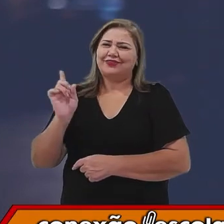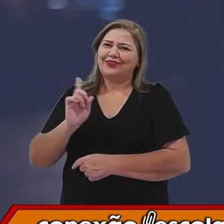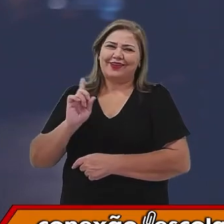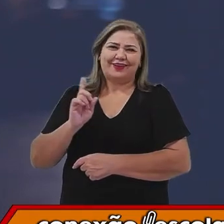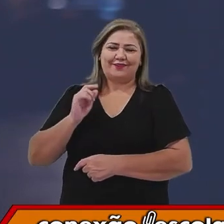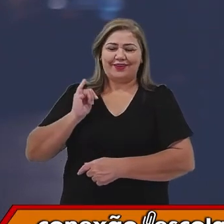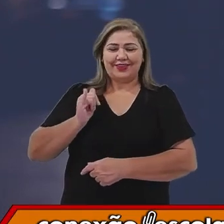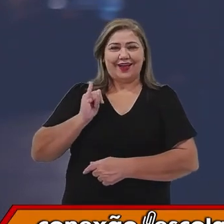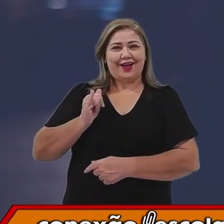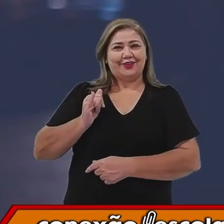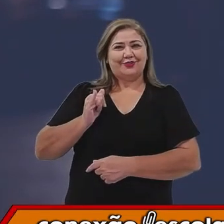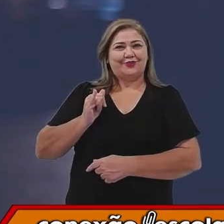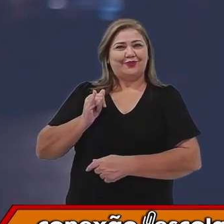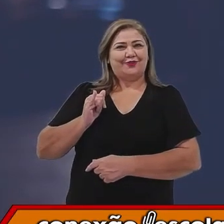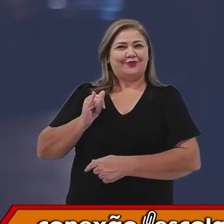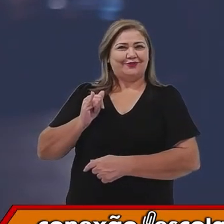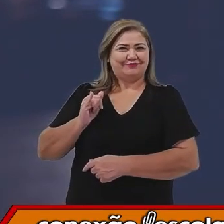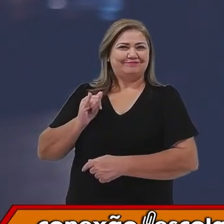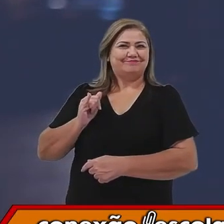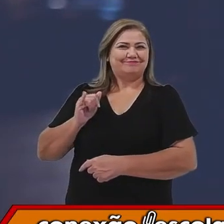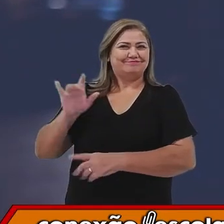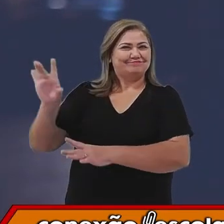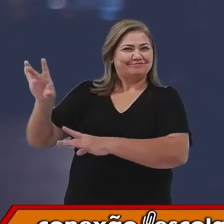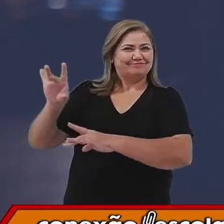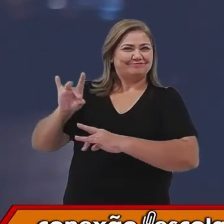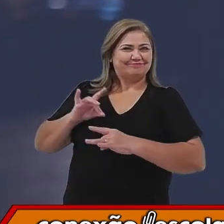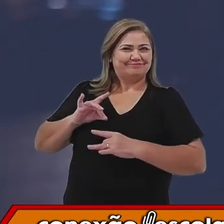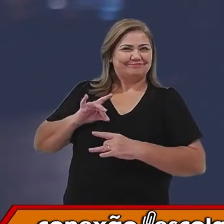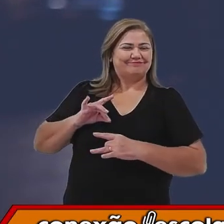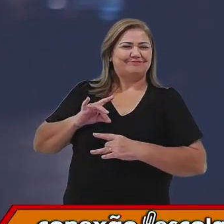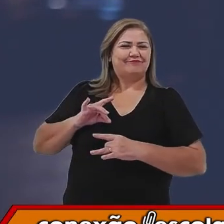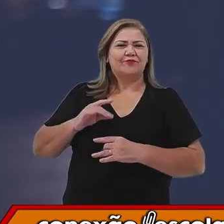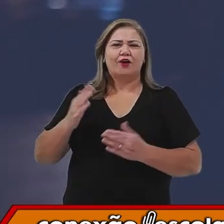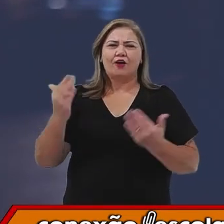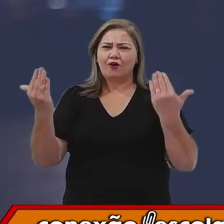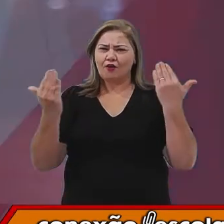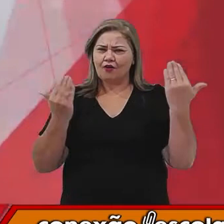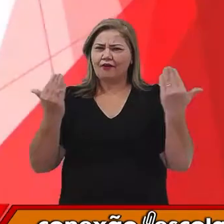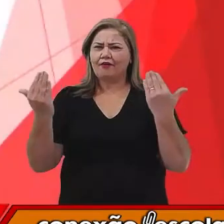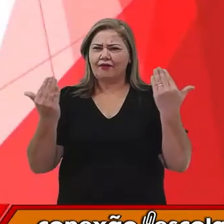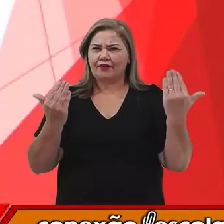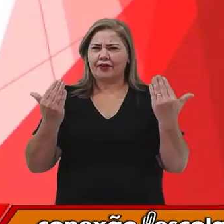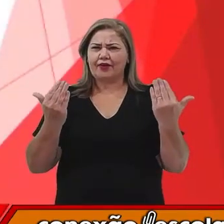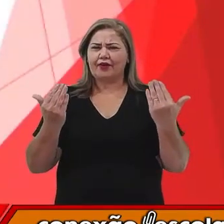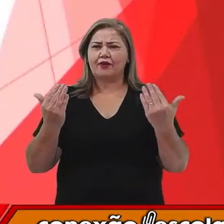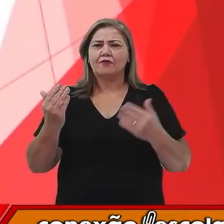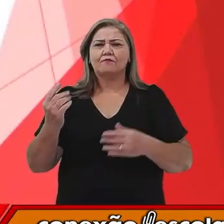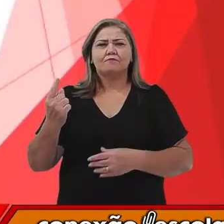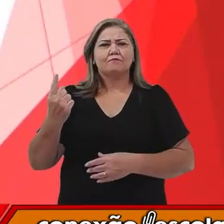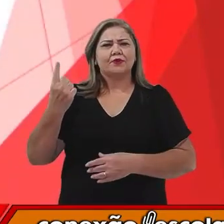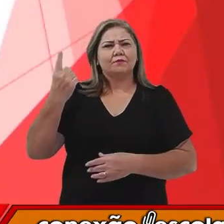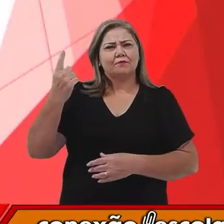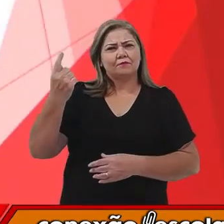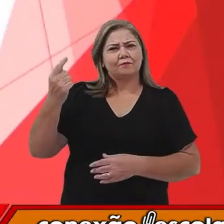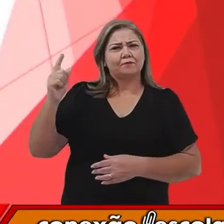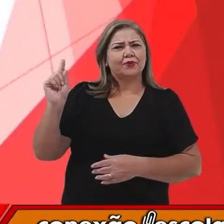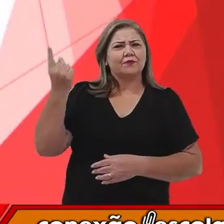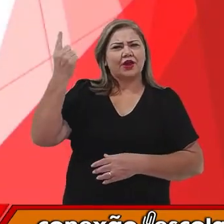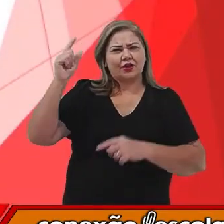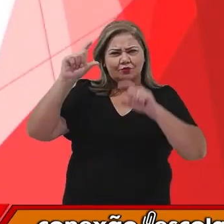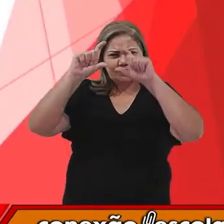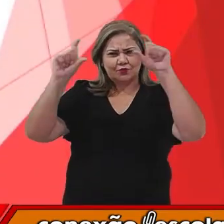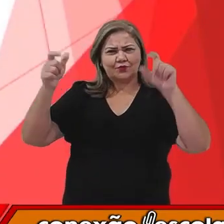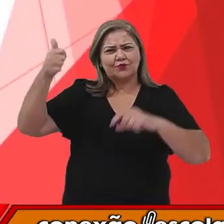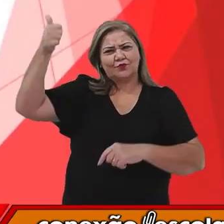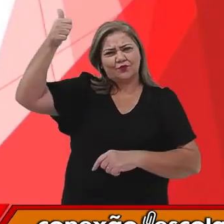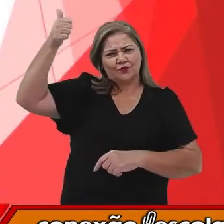falou por ela. Vamos comparar então. No primeiro quadro, nós temos esse exemplo que eu acabei de ler,